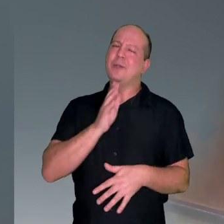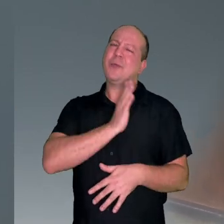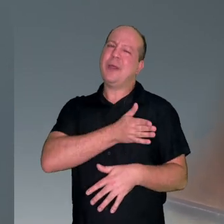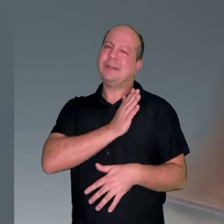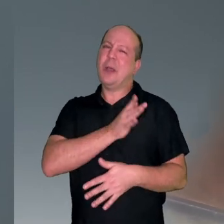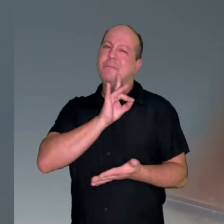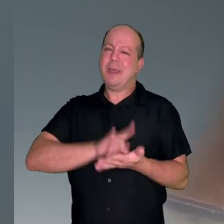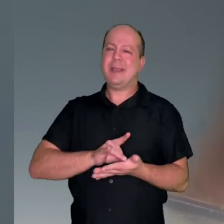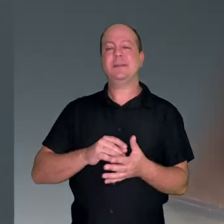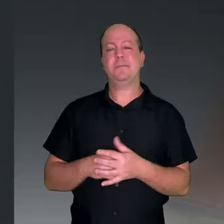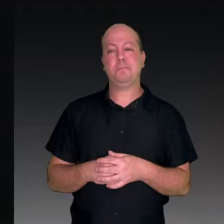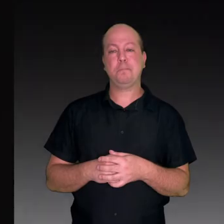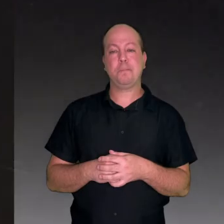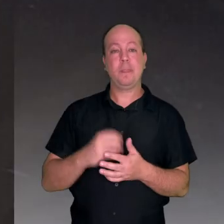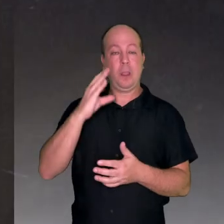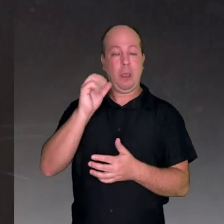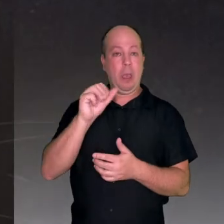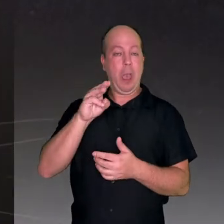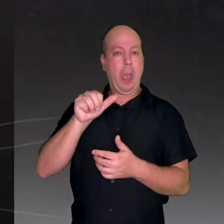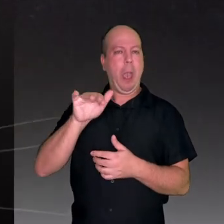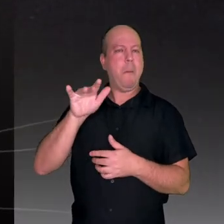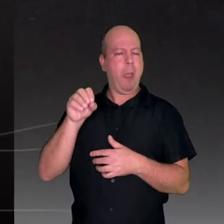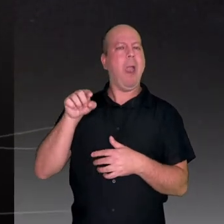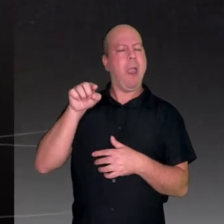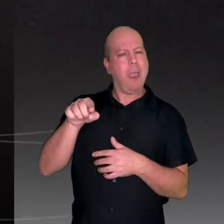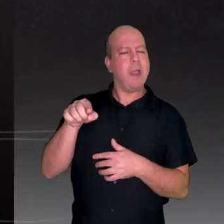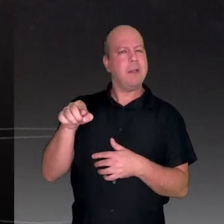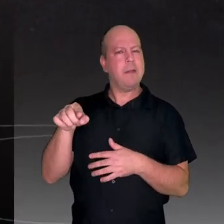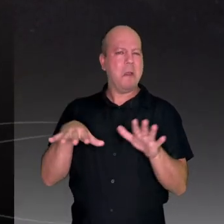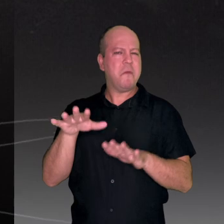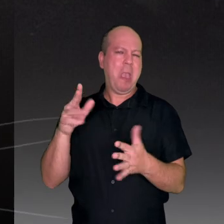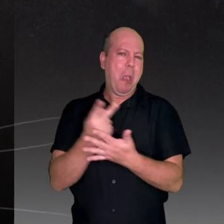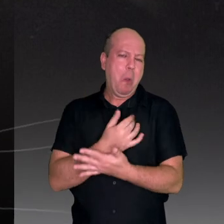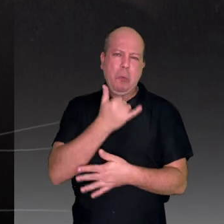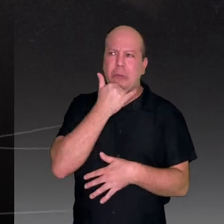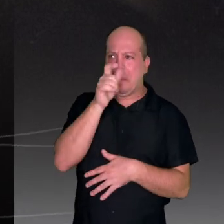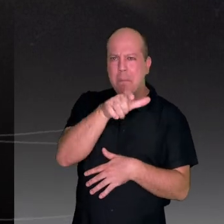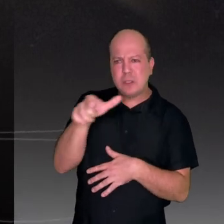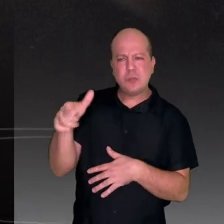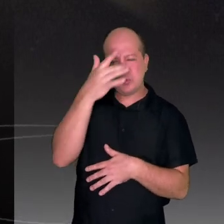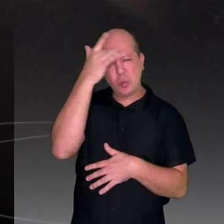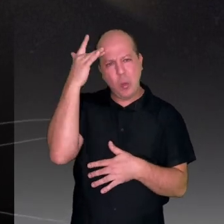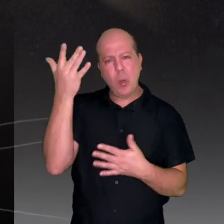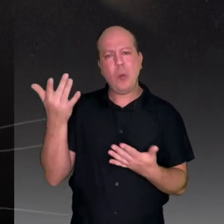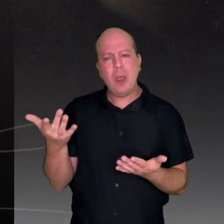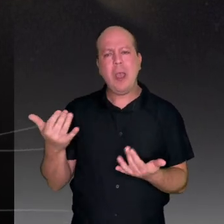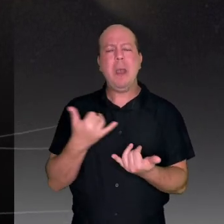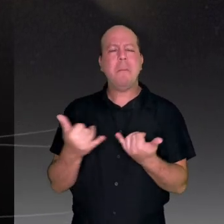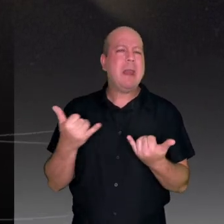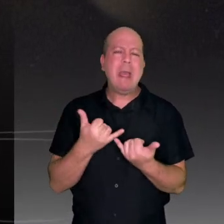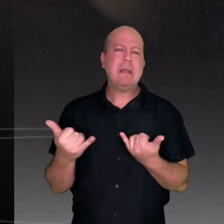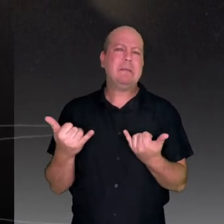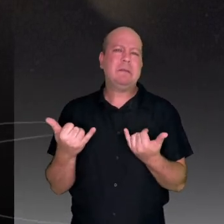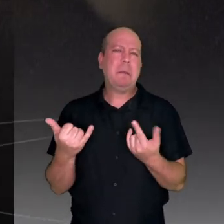é música do coração, realmente. O Guarnieri, eu acho que erroneamente, ele é tido como, por algumas pessoas, como um cara